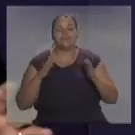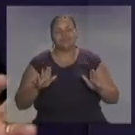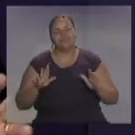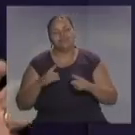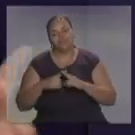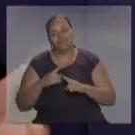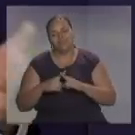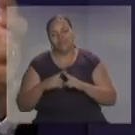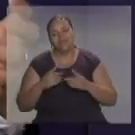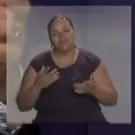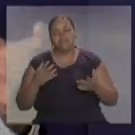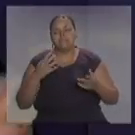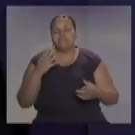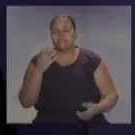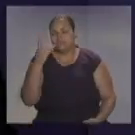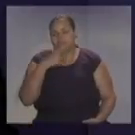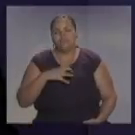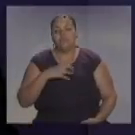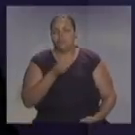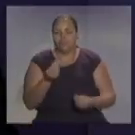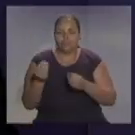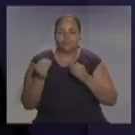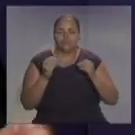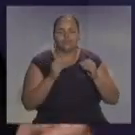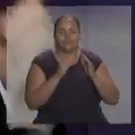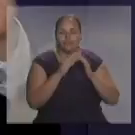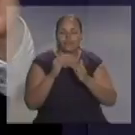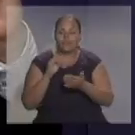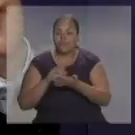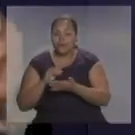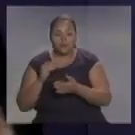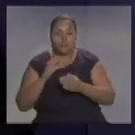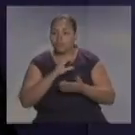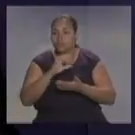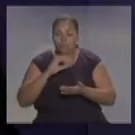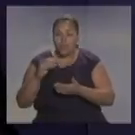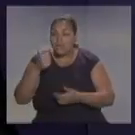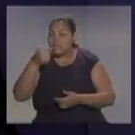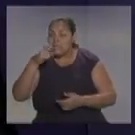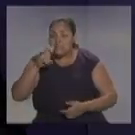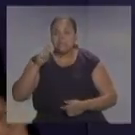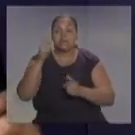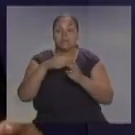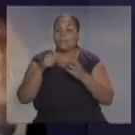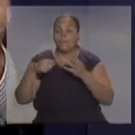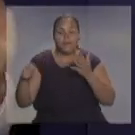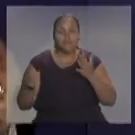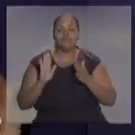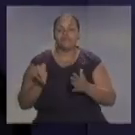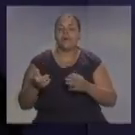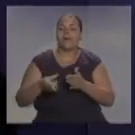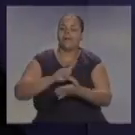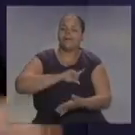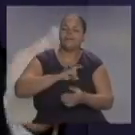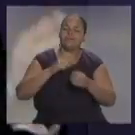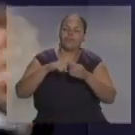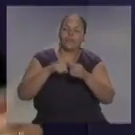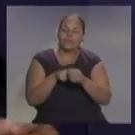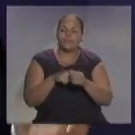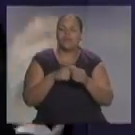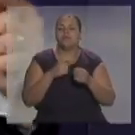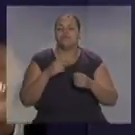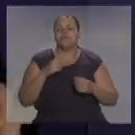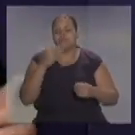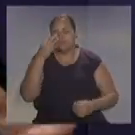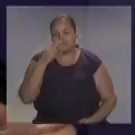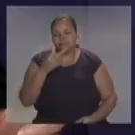porque, pasmem, a coisa é tão assustadora, tem instituições que não recebem há 15 meses. E foram convênios firmados. Essas